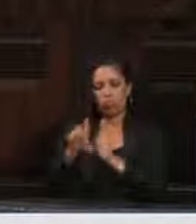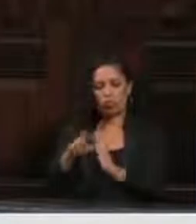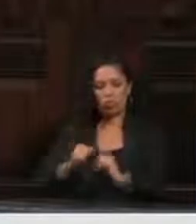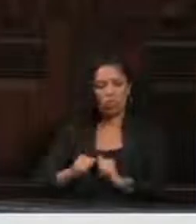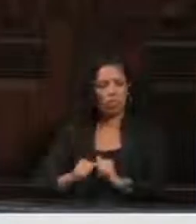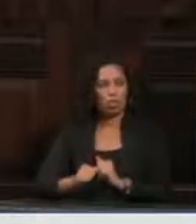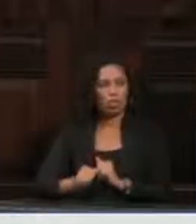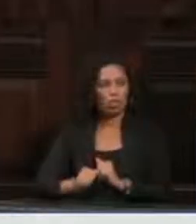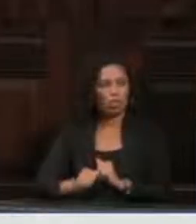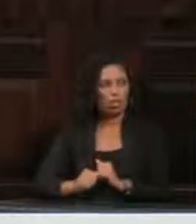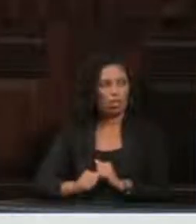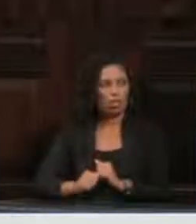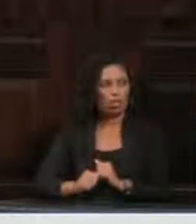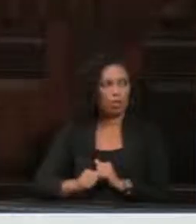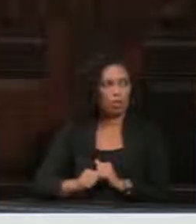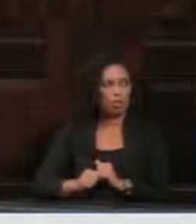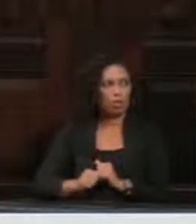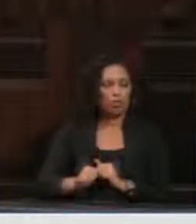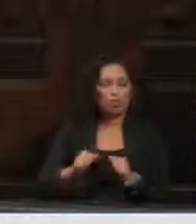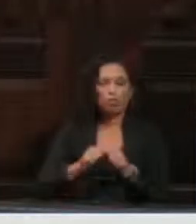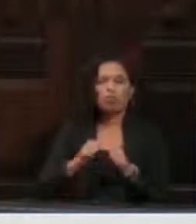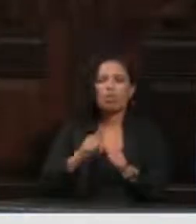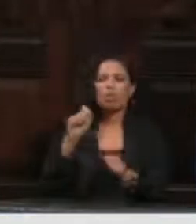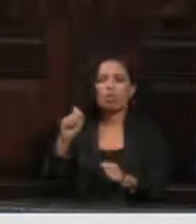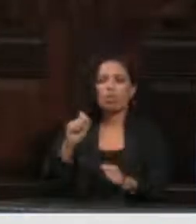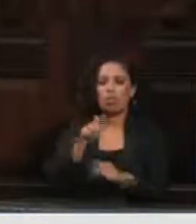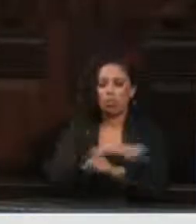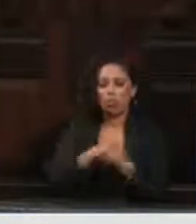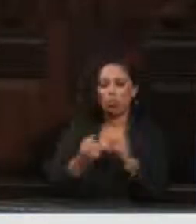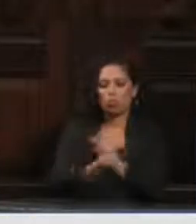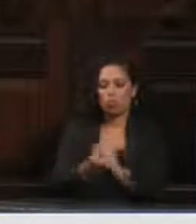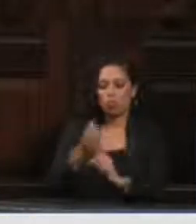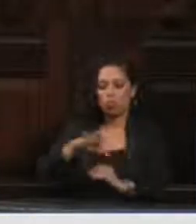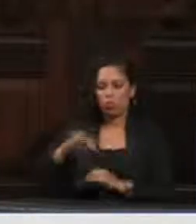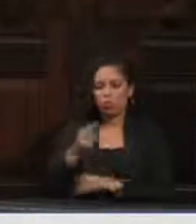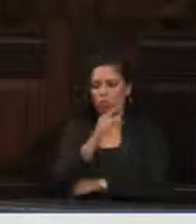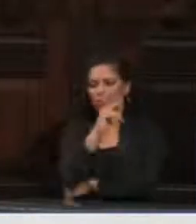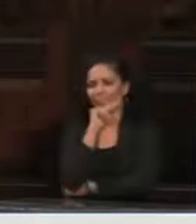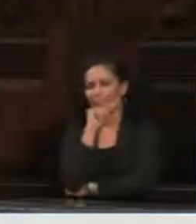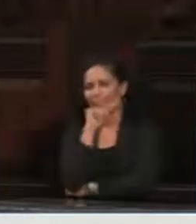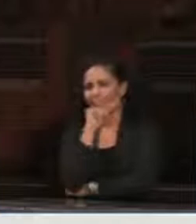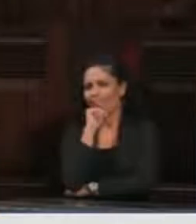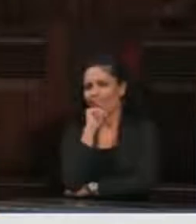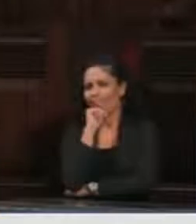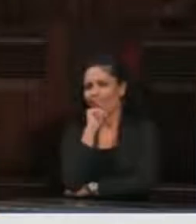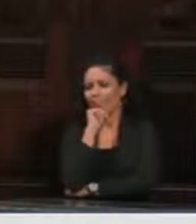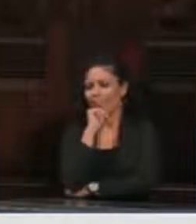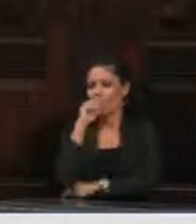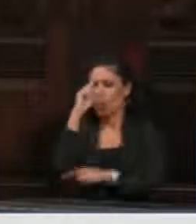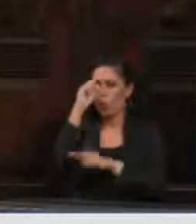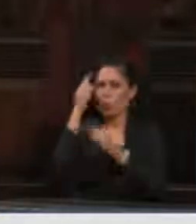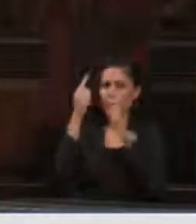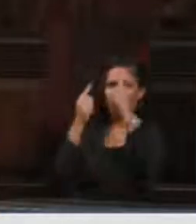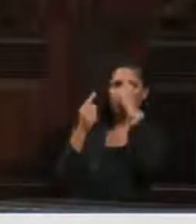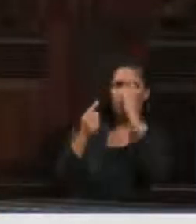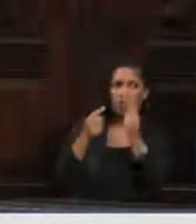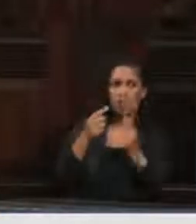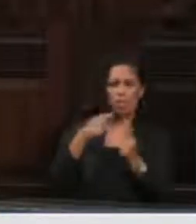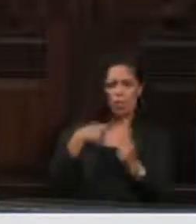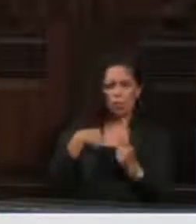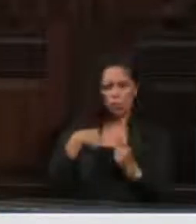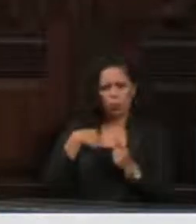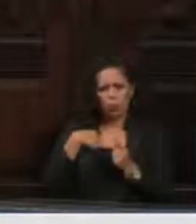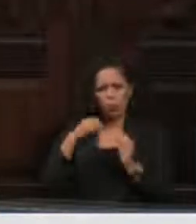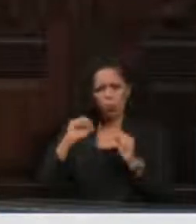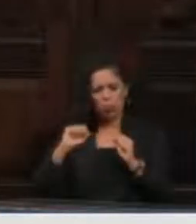levanta e suscita a dúvida do povo. Se eles podem ou não fazer exame ginecológico, se